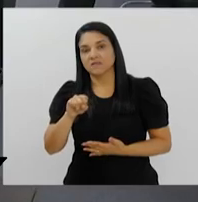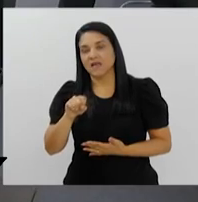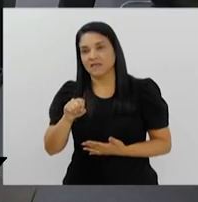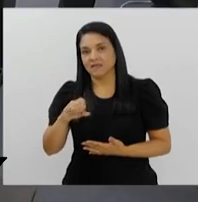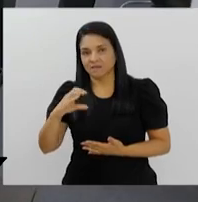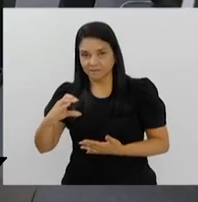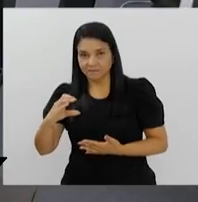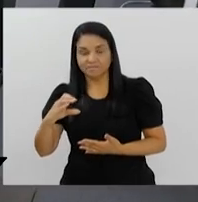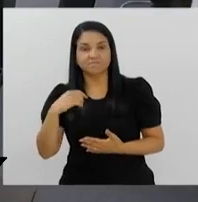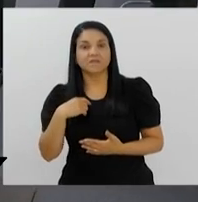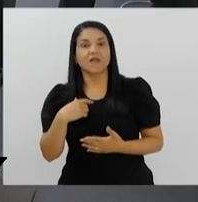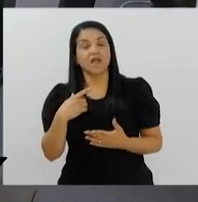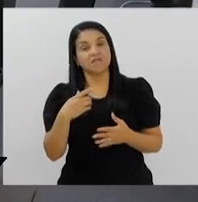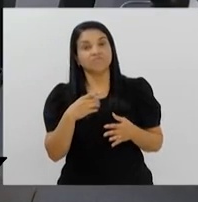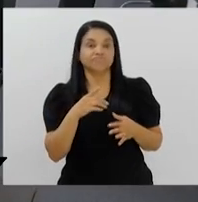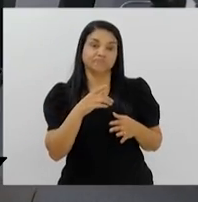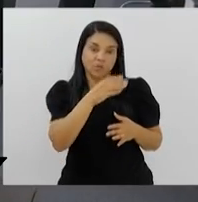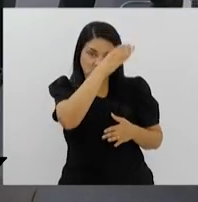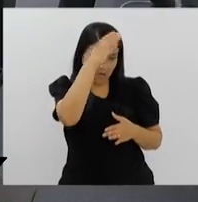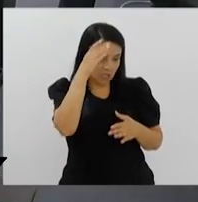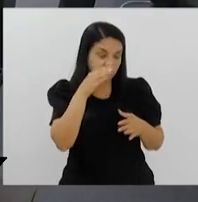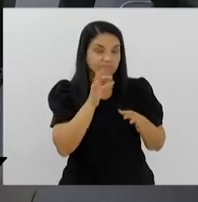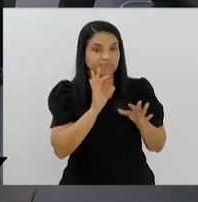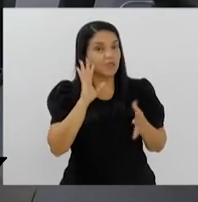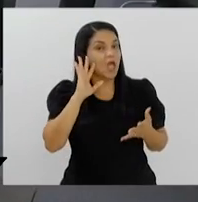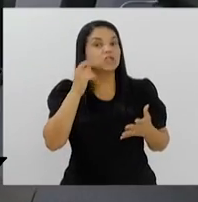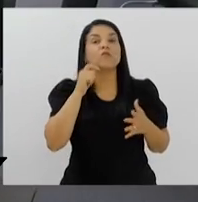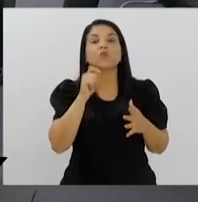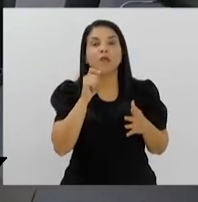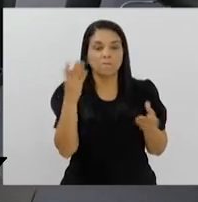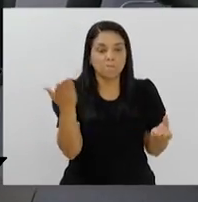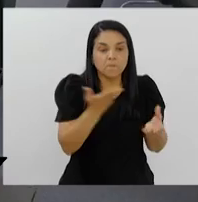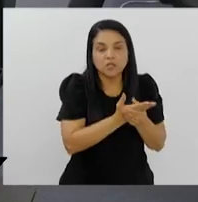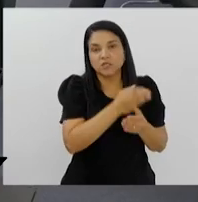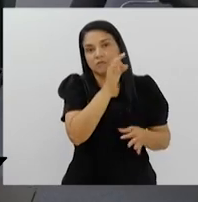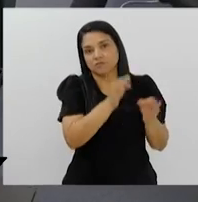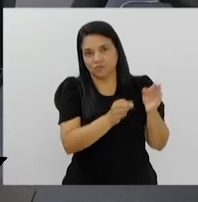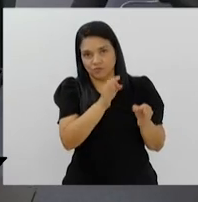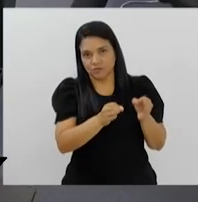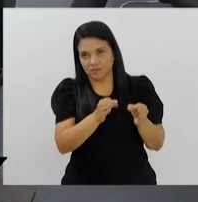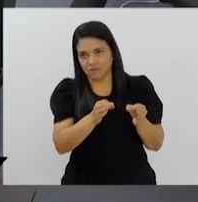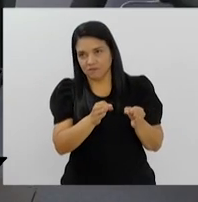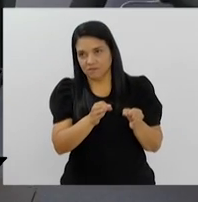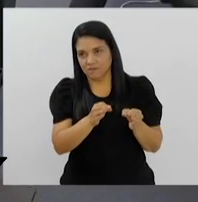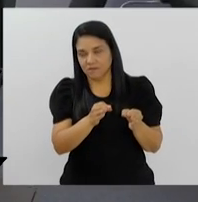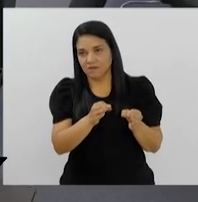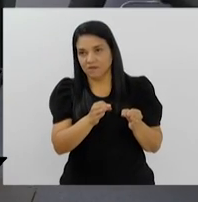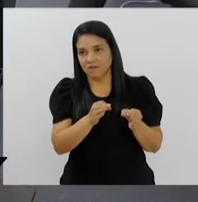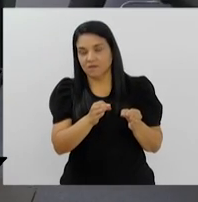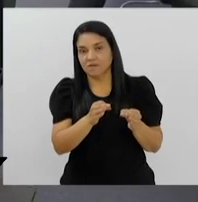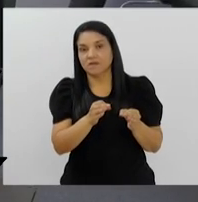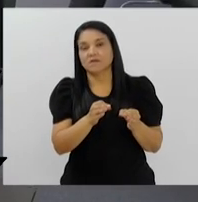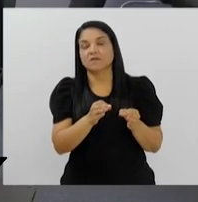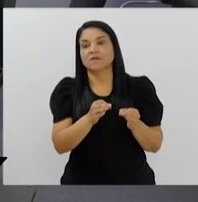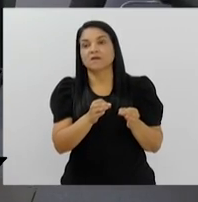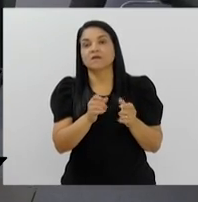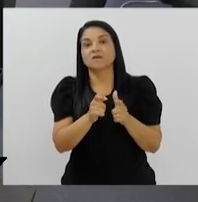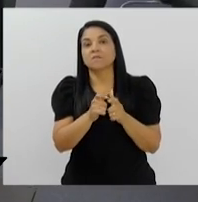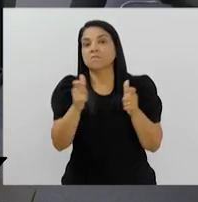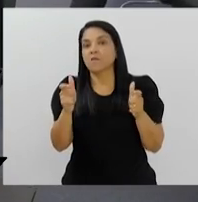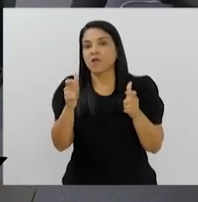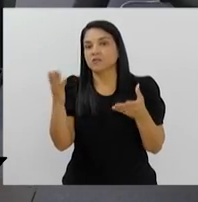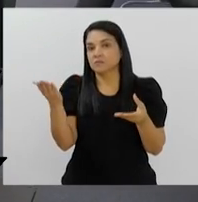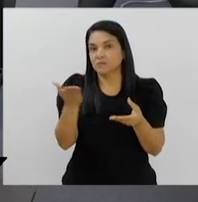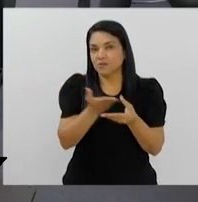que hoje eh o maior volume de ações na justiça Salvo engano são as ações referente